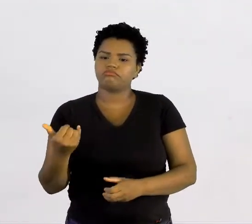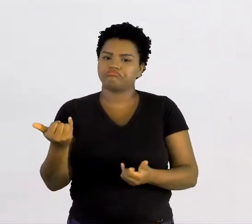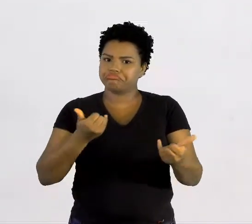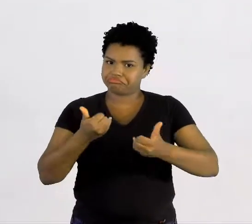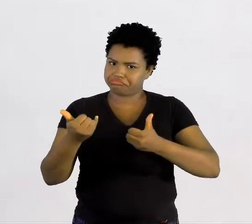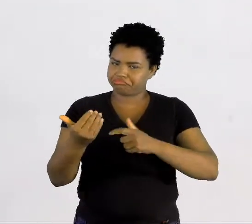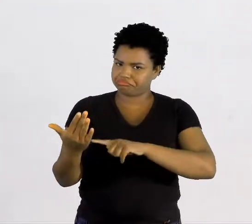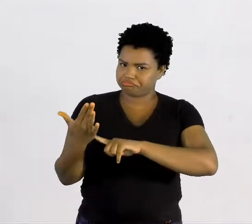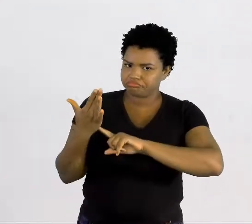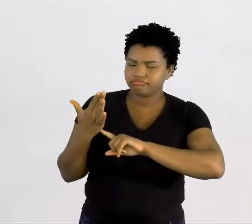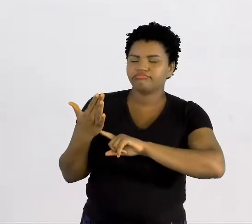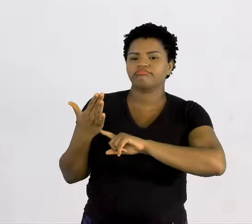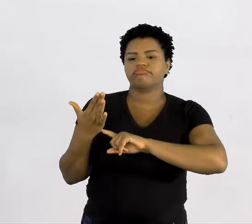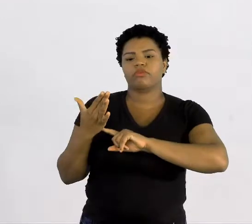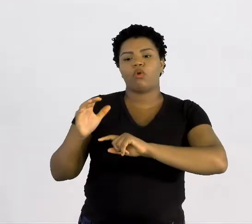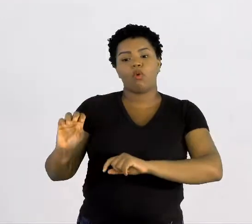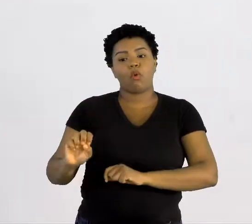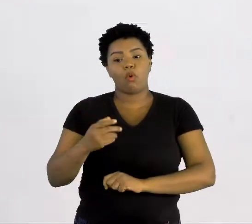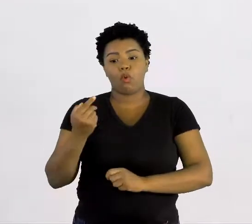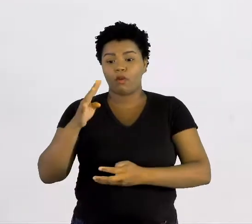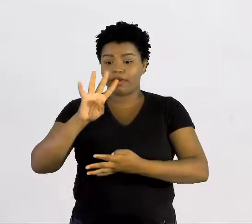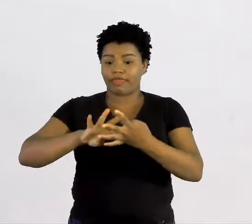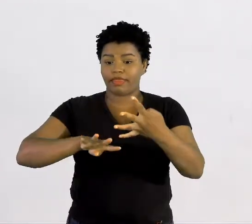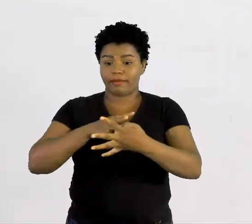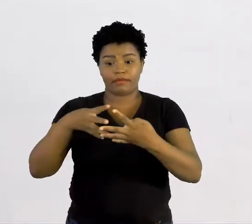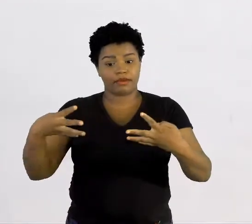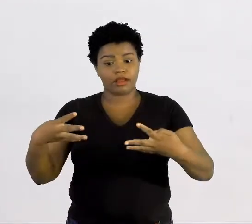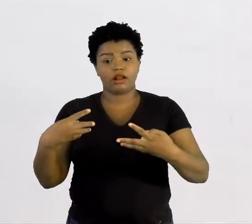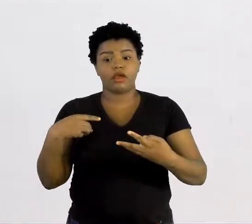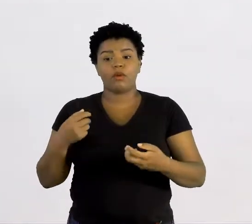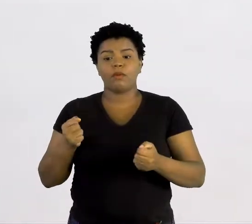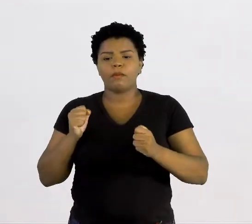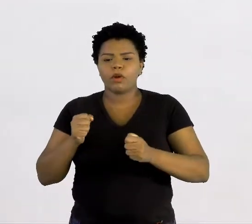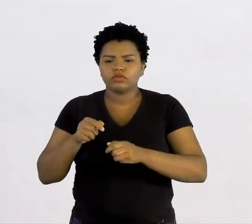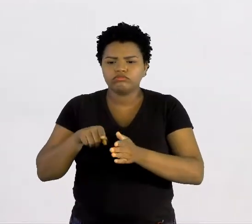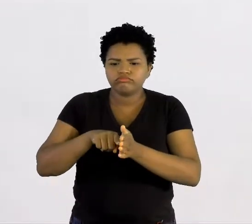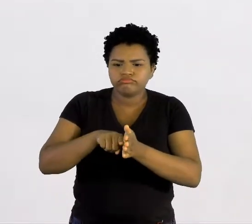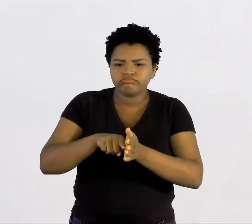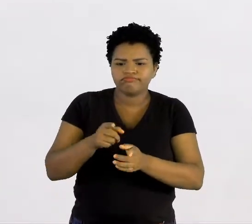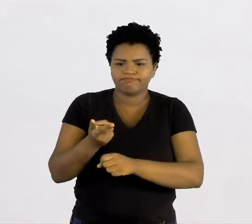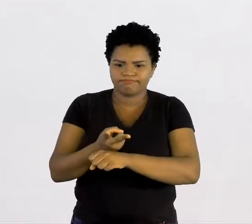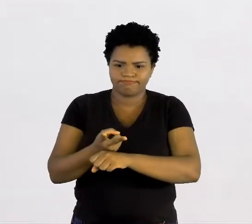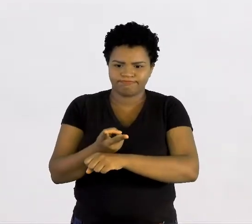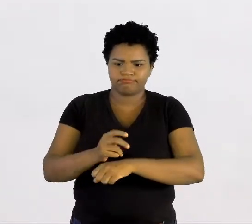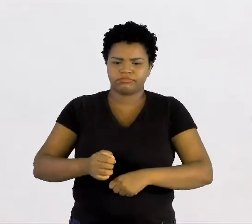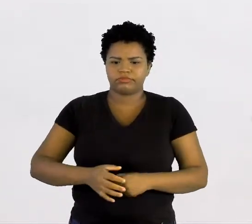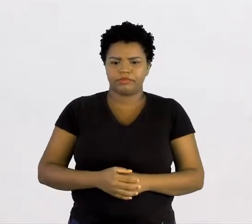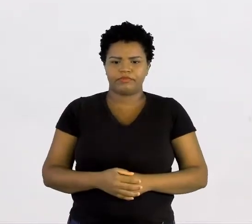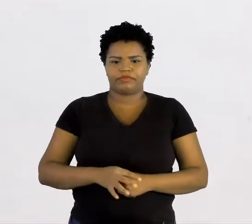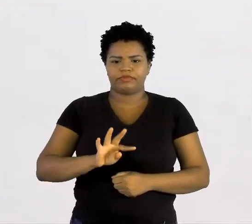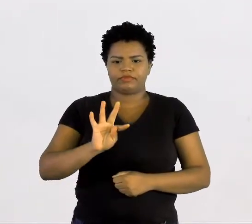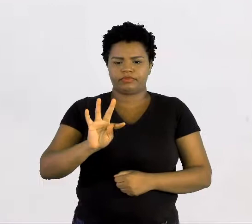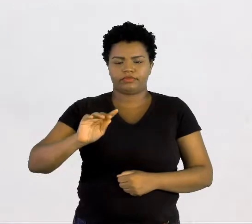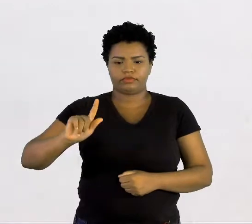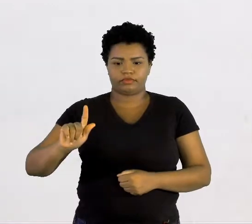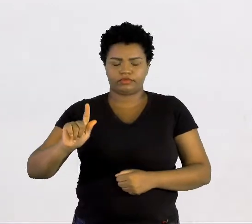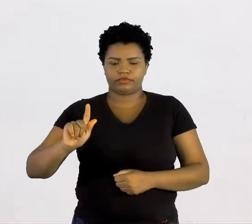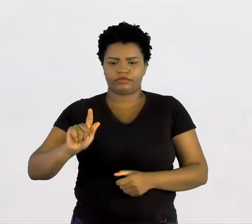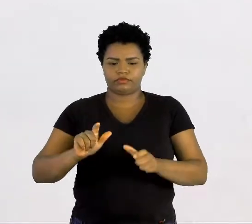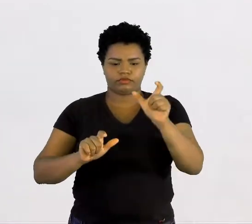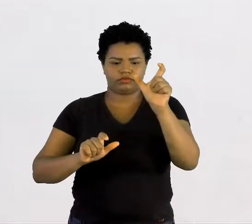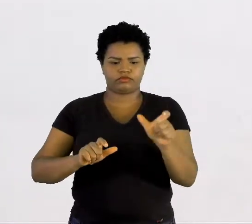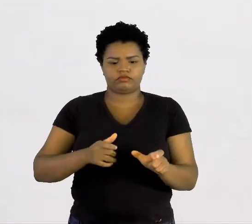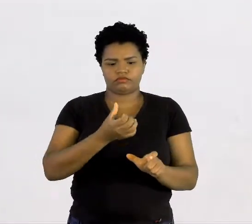bem? Ou vai me dar uma tabela para que eu possa consultar. Então eu vou na linha tangente, na coluna